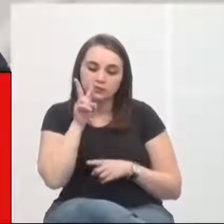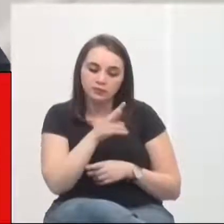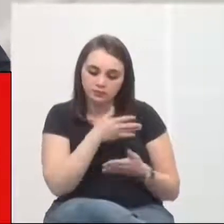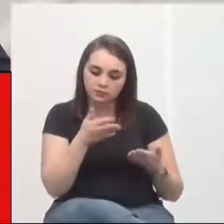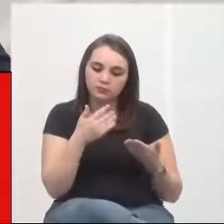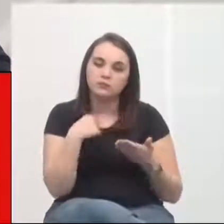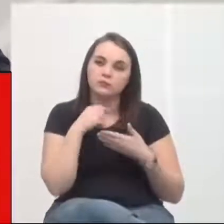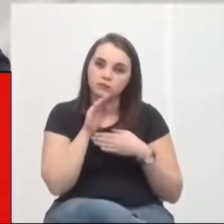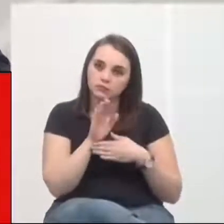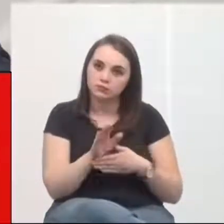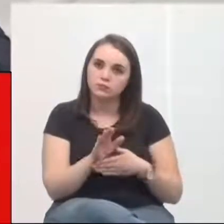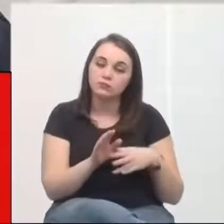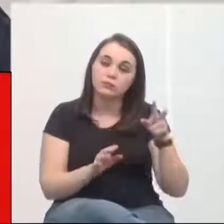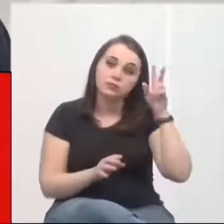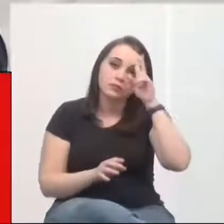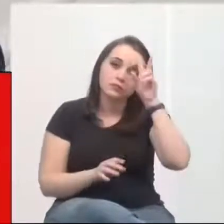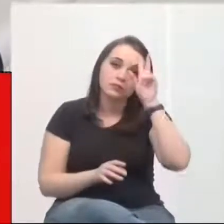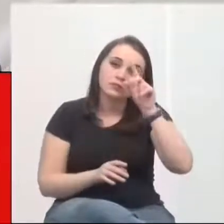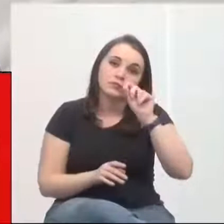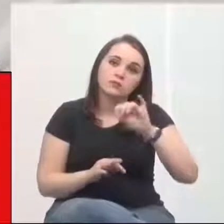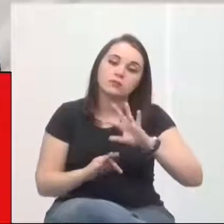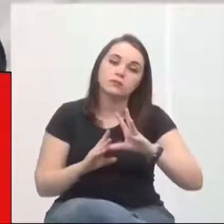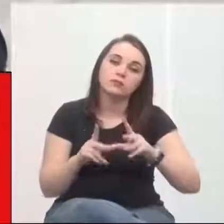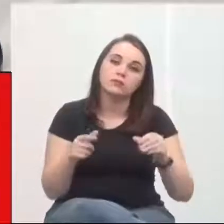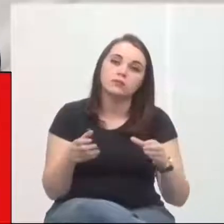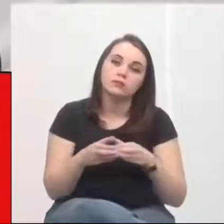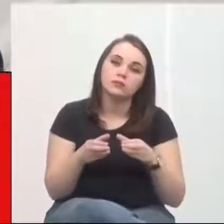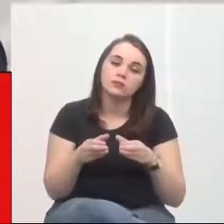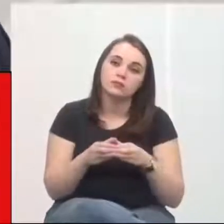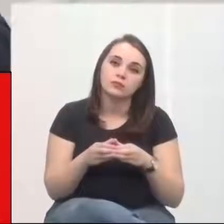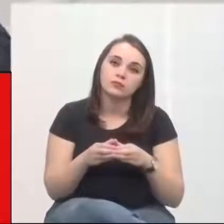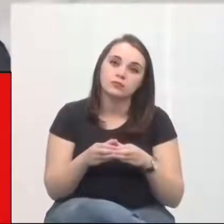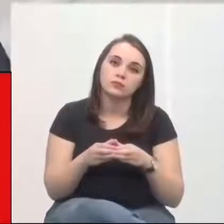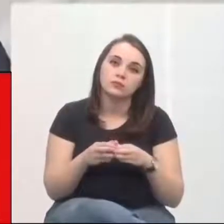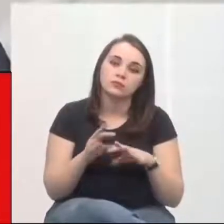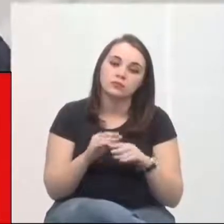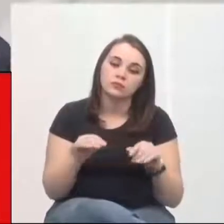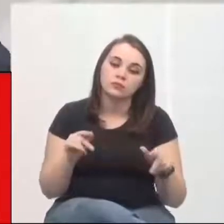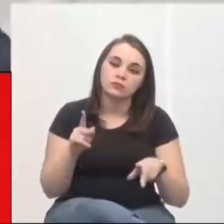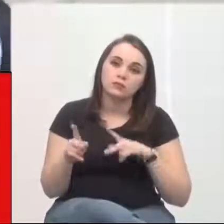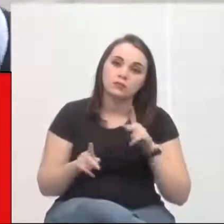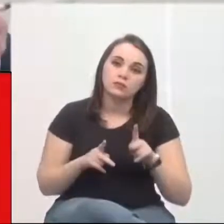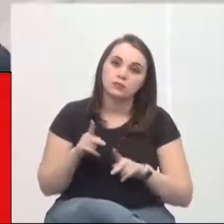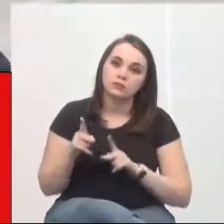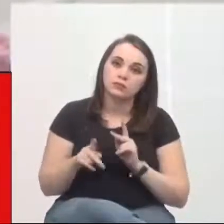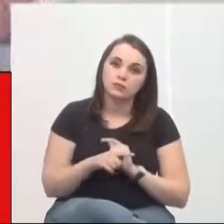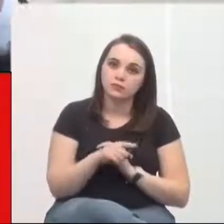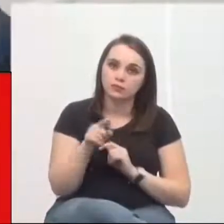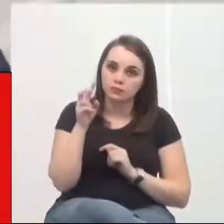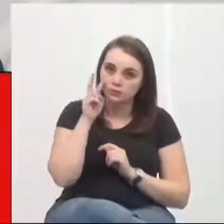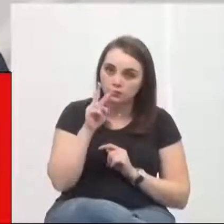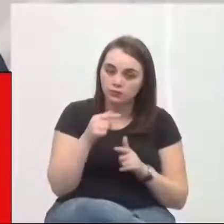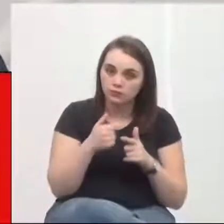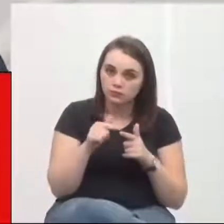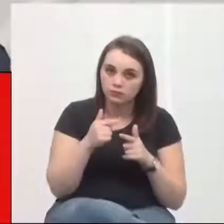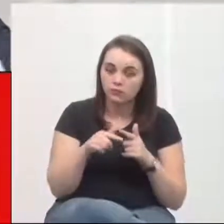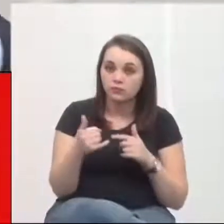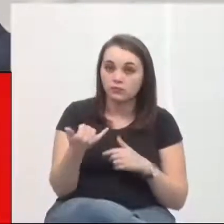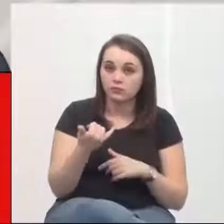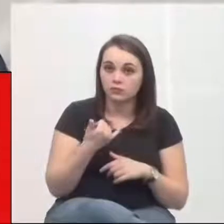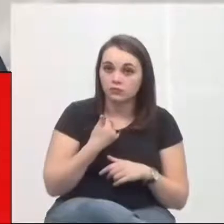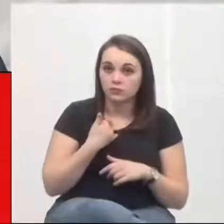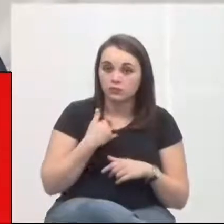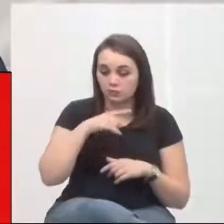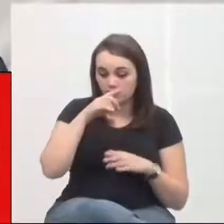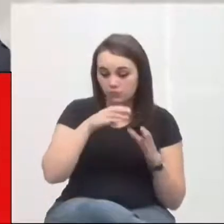reclamações. Lembrando que a nossa equipe, os terrenos públicos, aonde tiver, que vocês verem qualquer problema, nos comuniquem, que nós